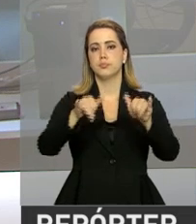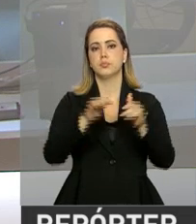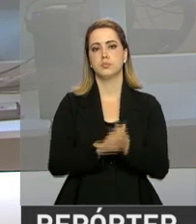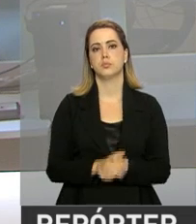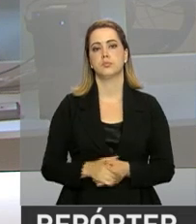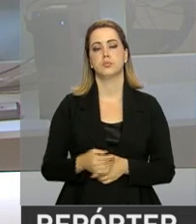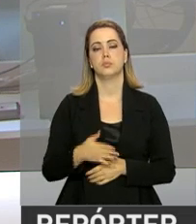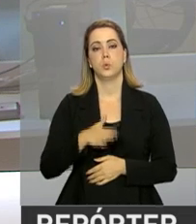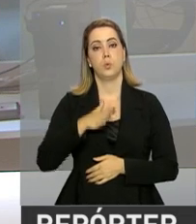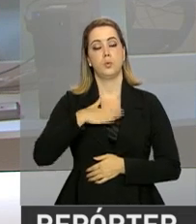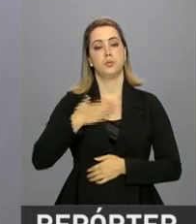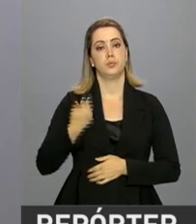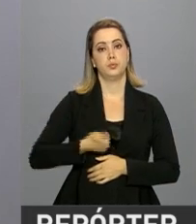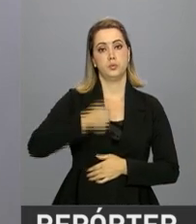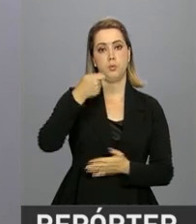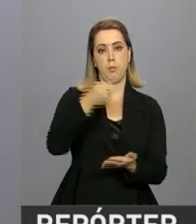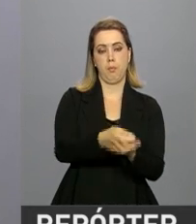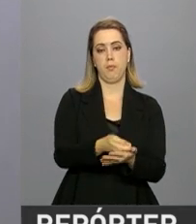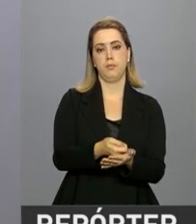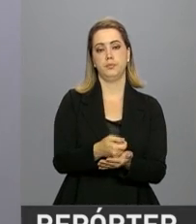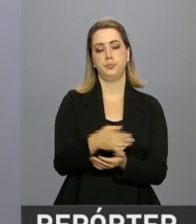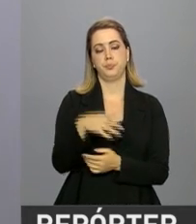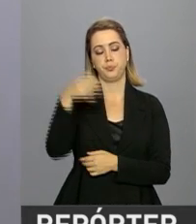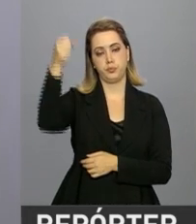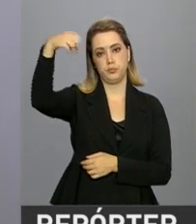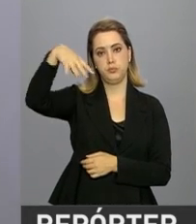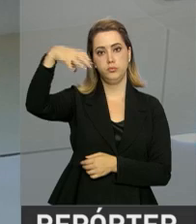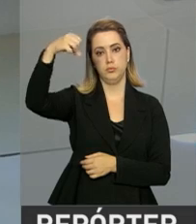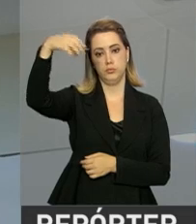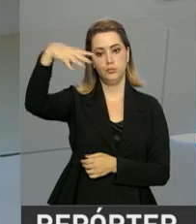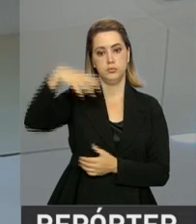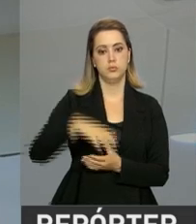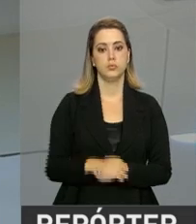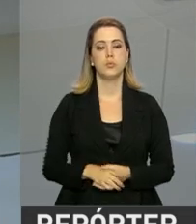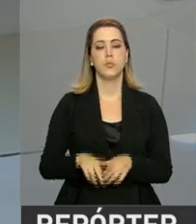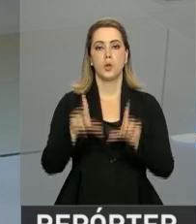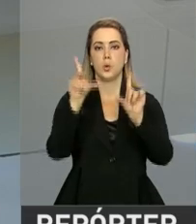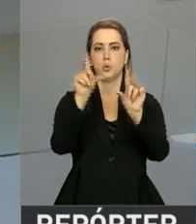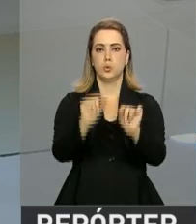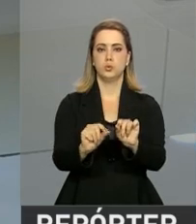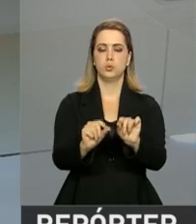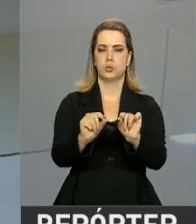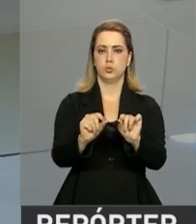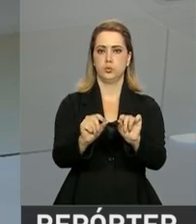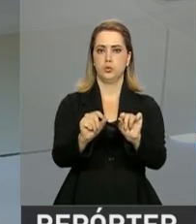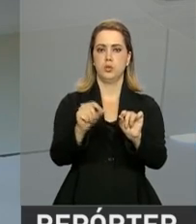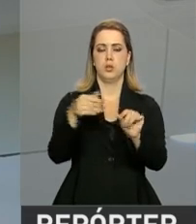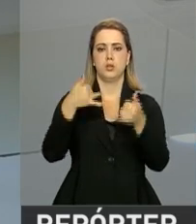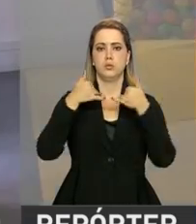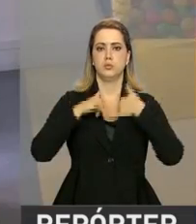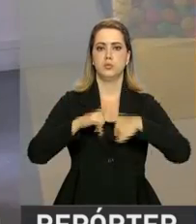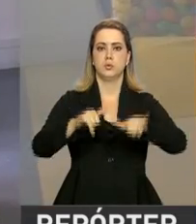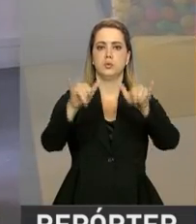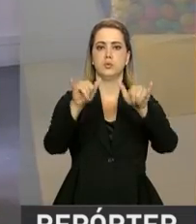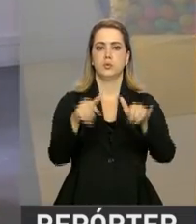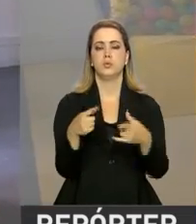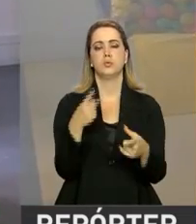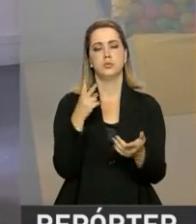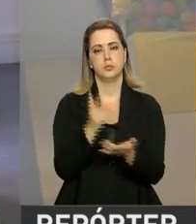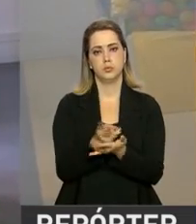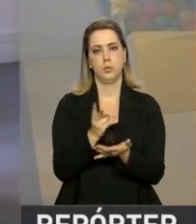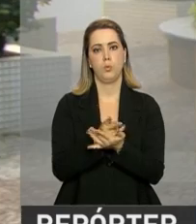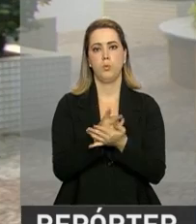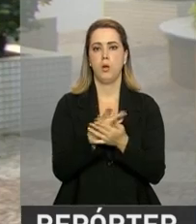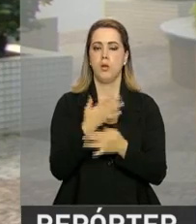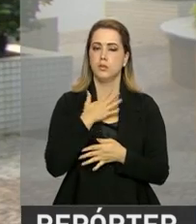de pagar a conta reduzir o consumo de energia sem acabar com o conforto foi assim que o